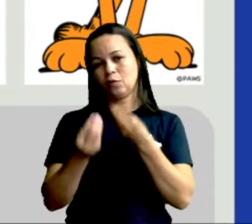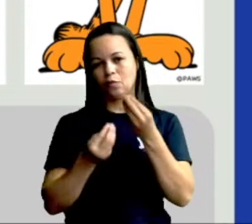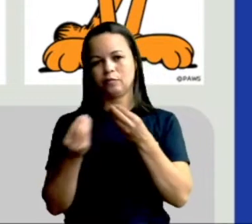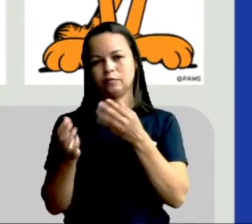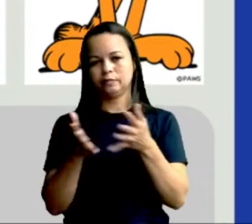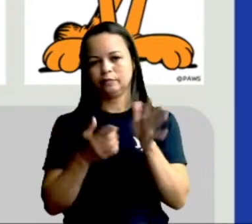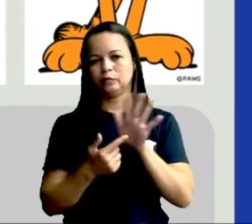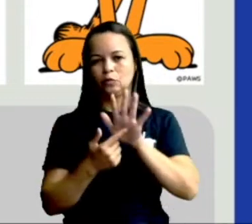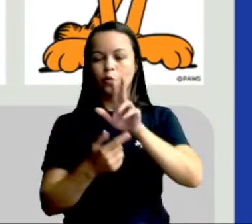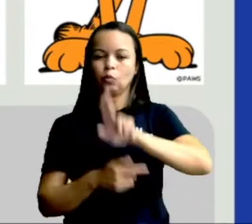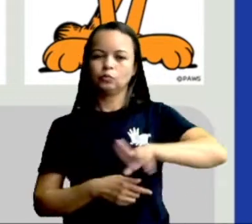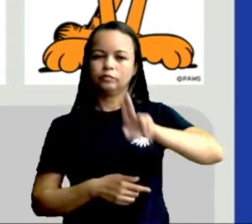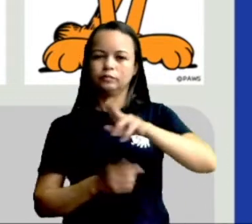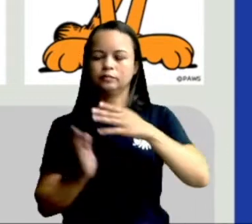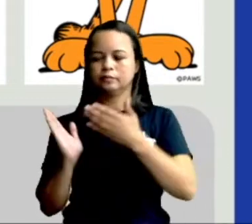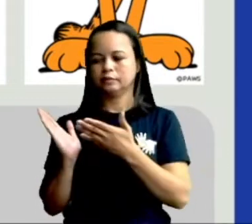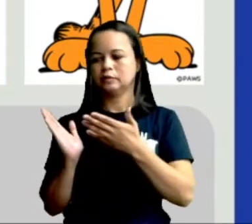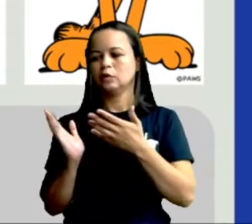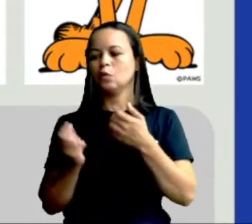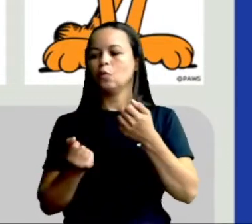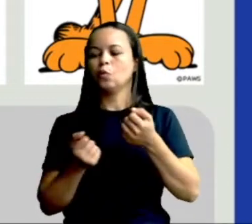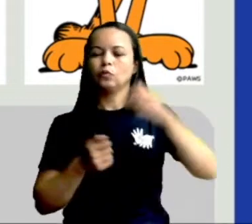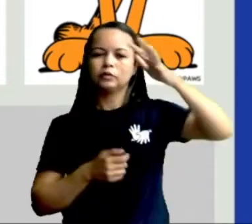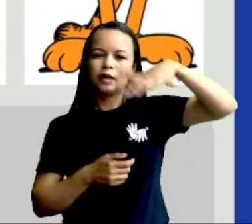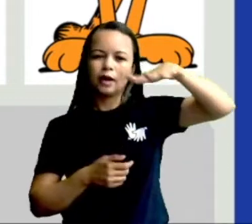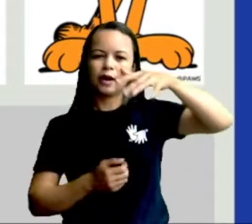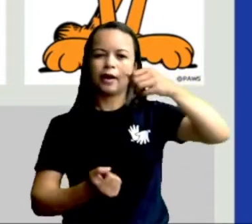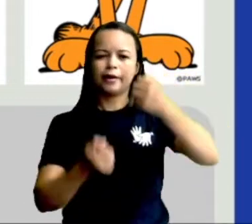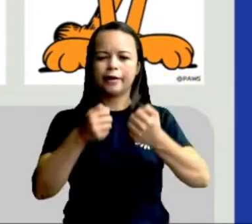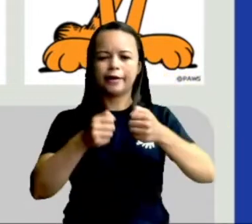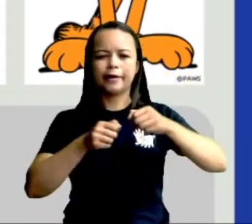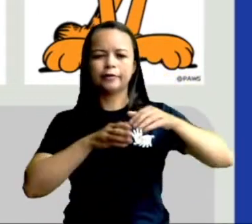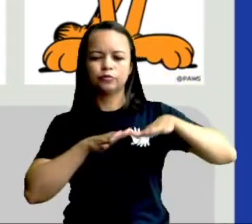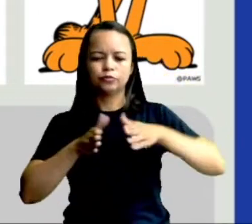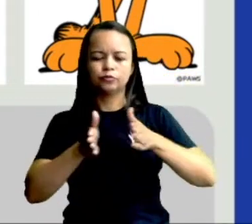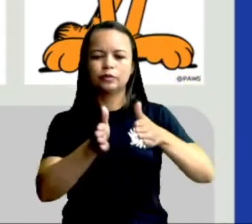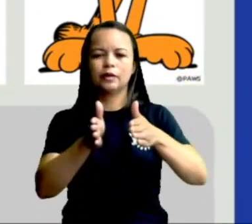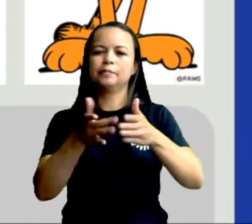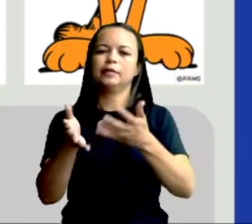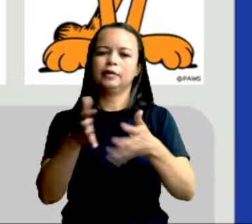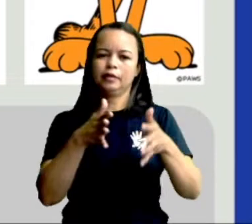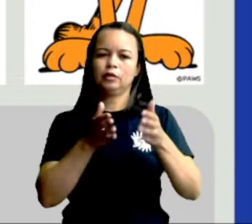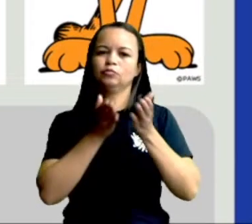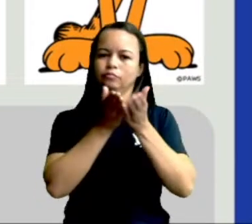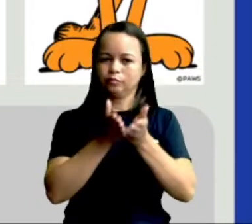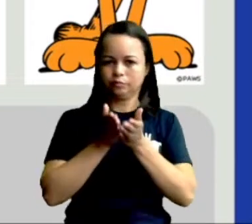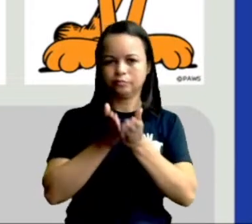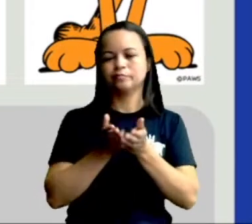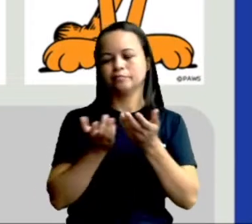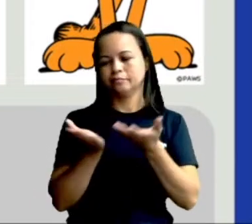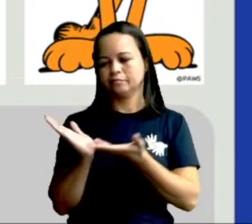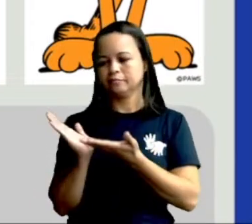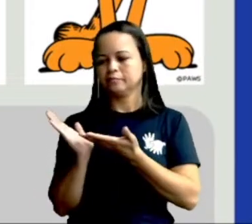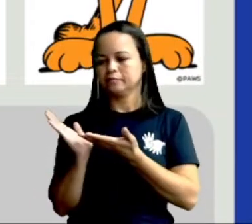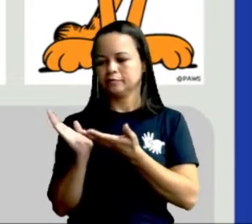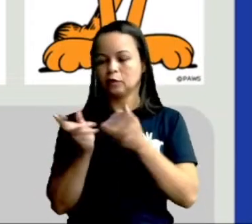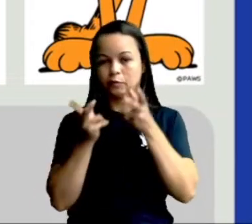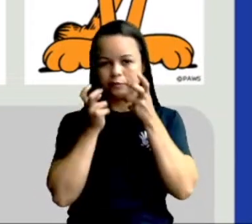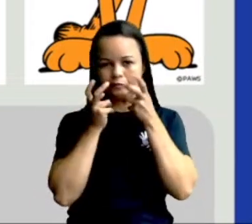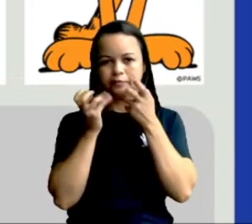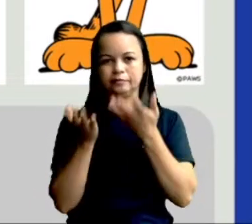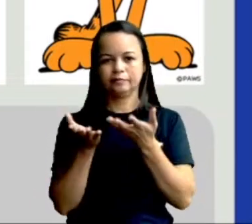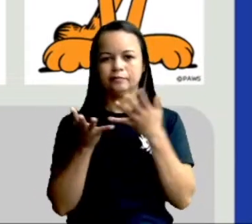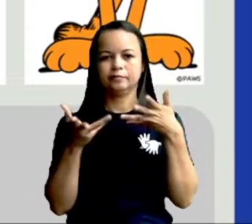transporte. Temos os aquáticos, os terrestres, os aéreos, tá vendo? Observou?